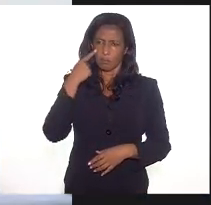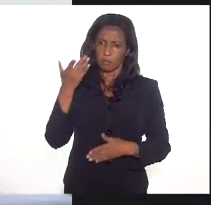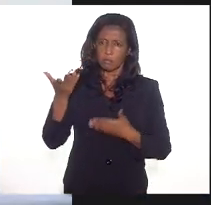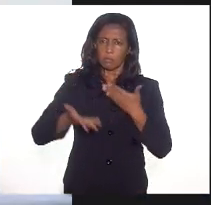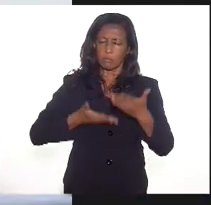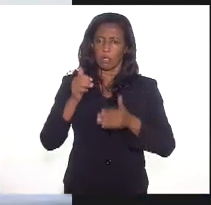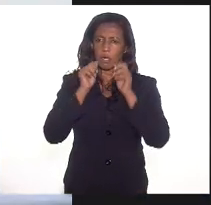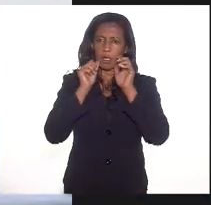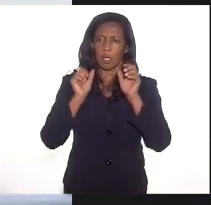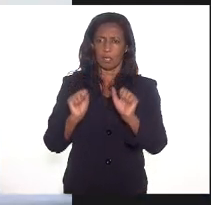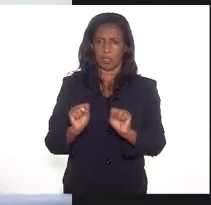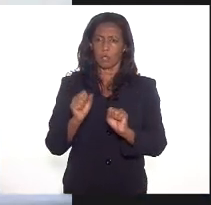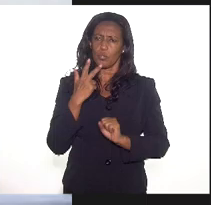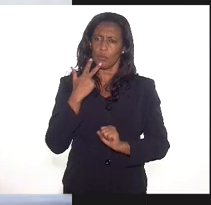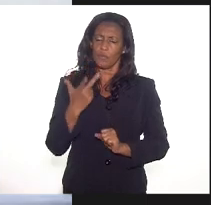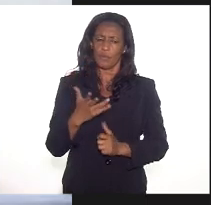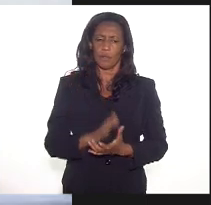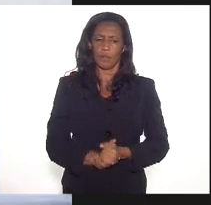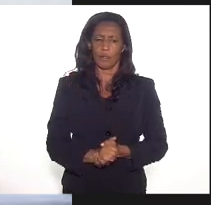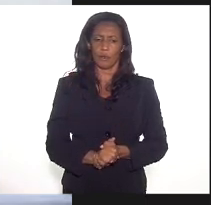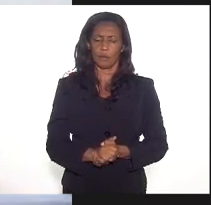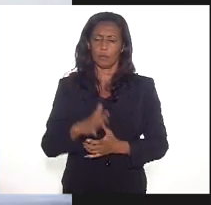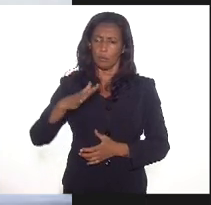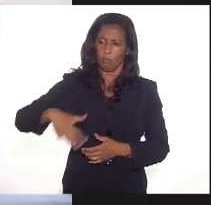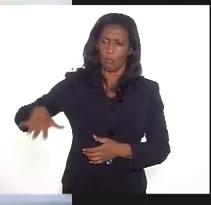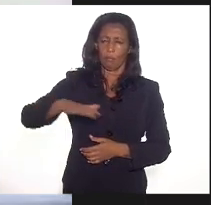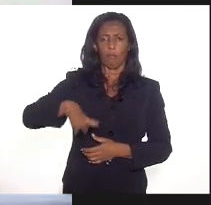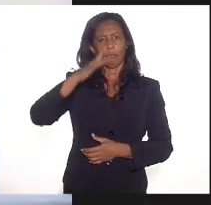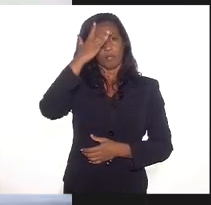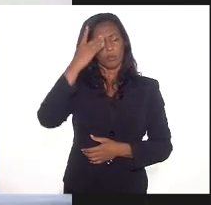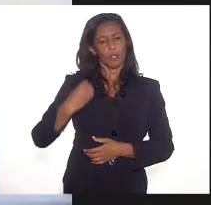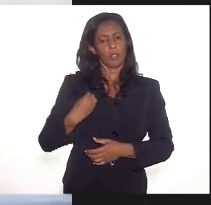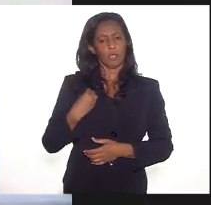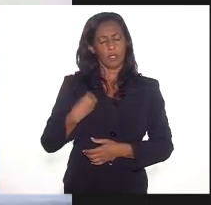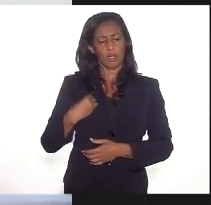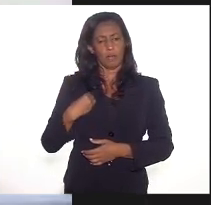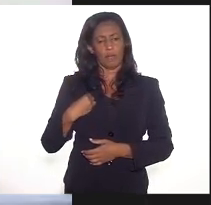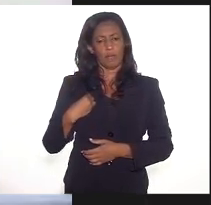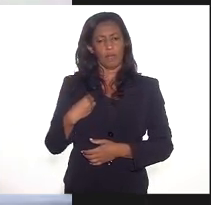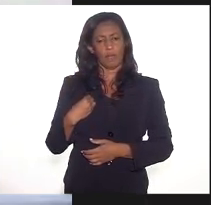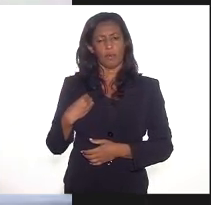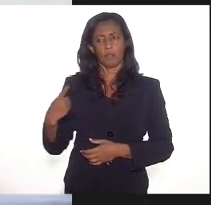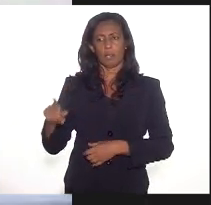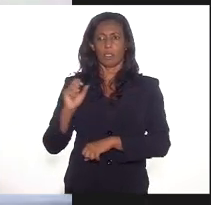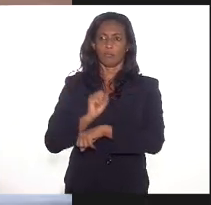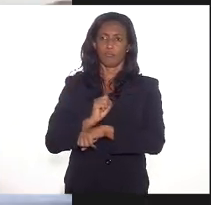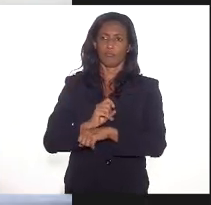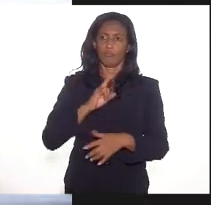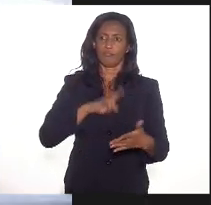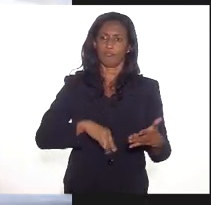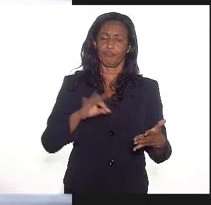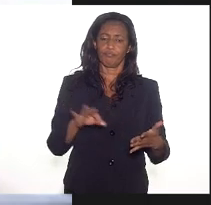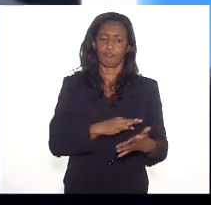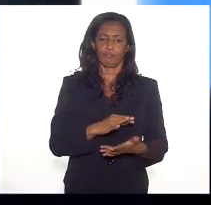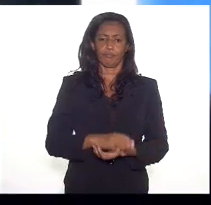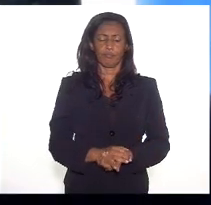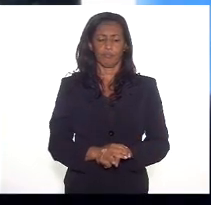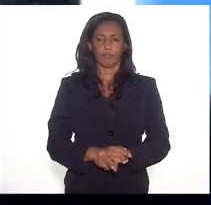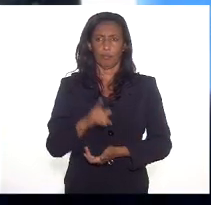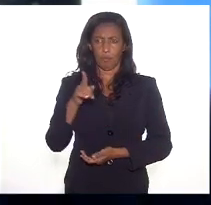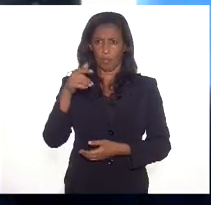Então, ele contempla, contempla a maioria daquelas pessoas que moram em determinadas áreas que estão aguardando a situação. E o deputado, ITERG... vota